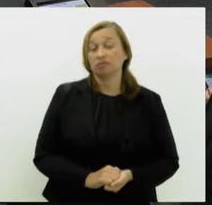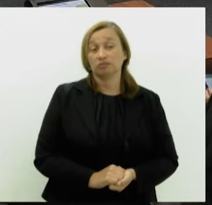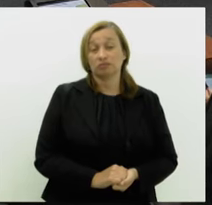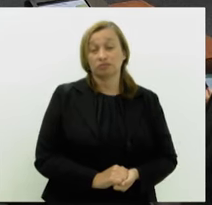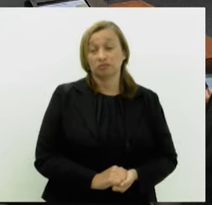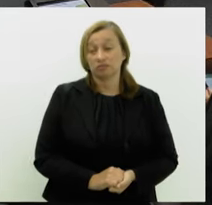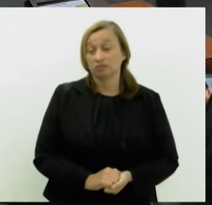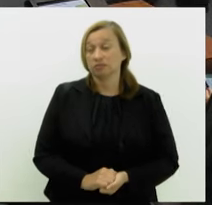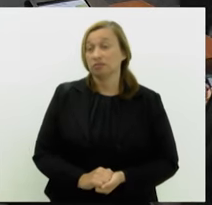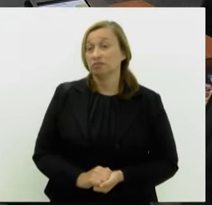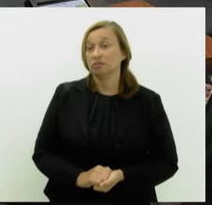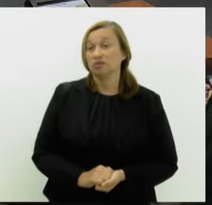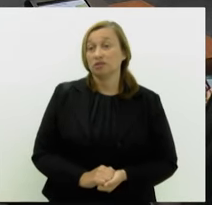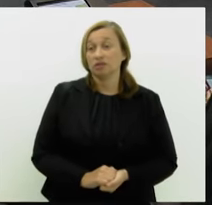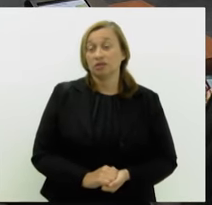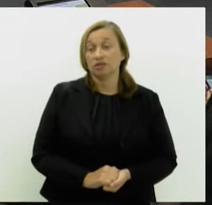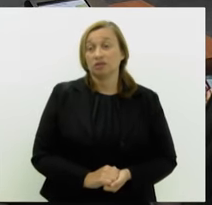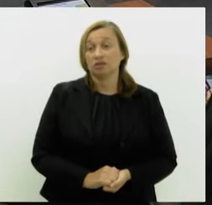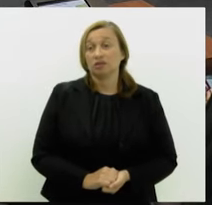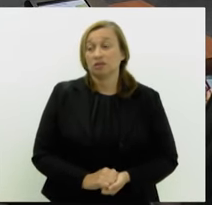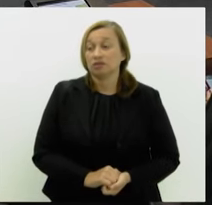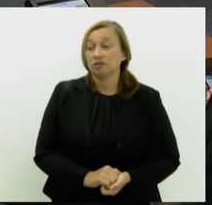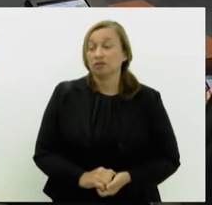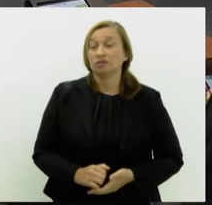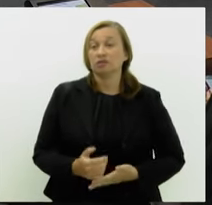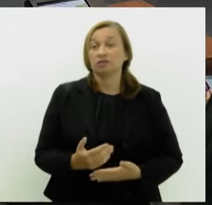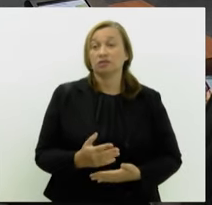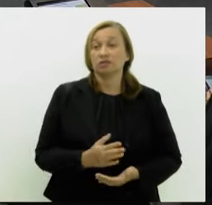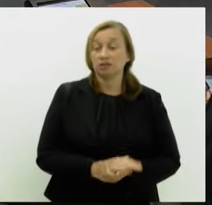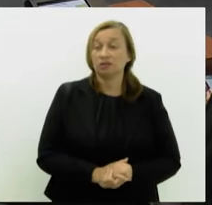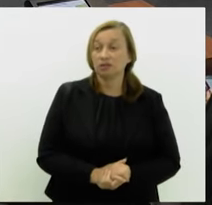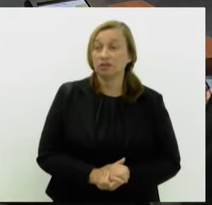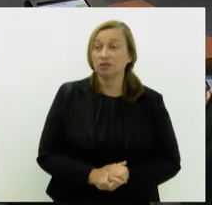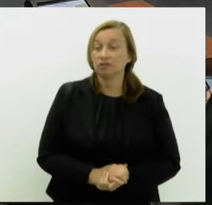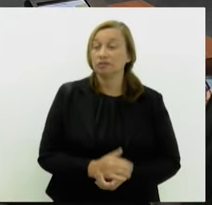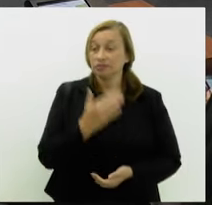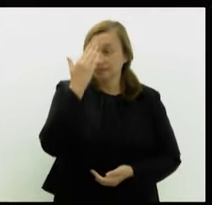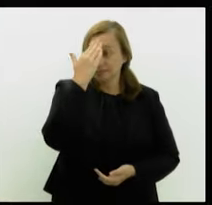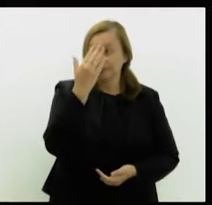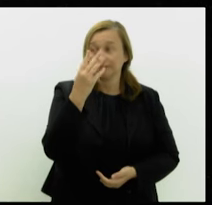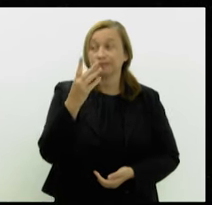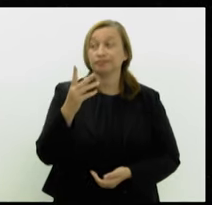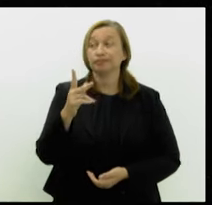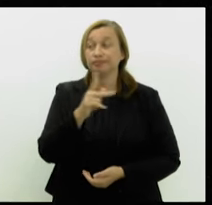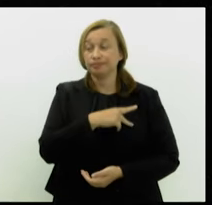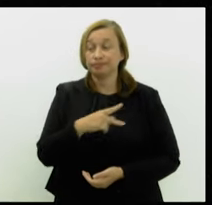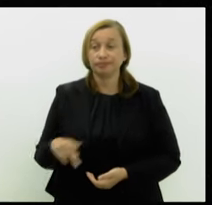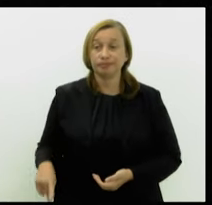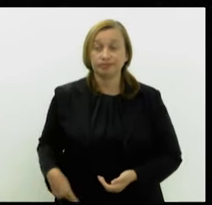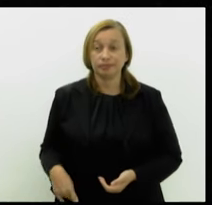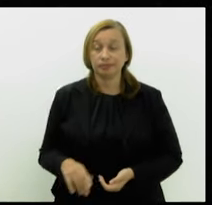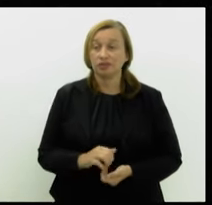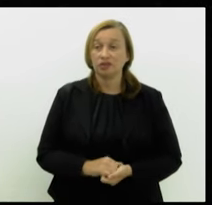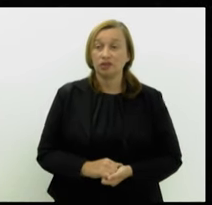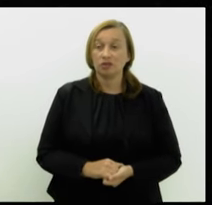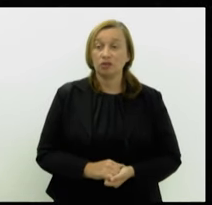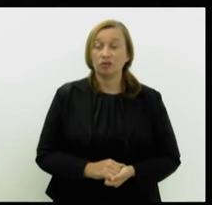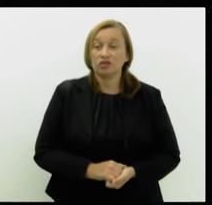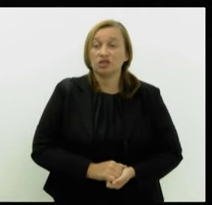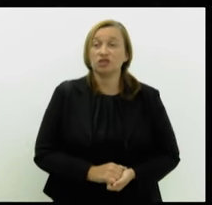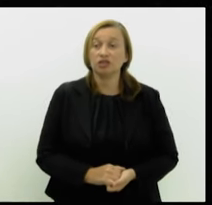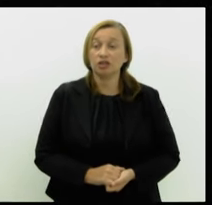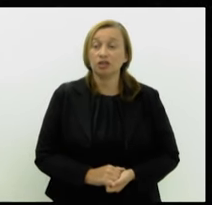Obrigada, presidenta. Presidenta, caros colegas, caras colegas, eu